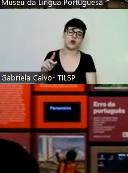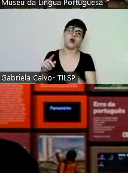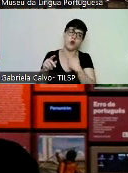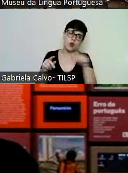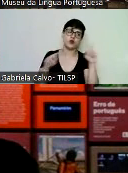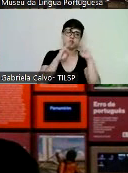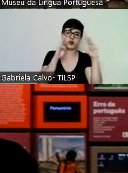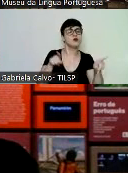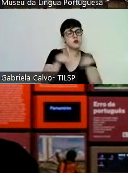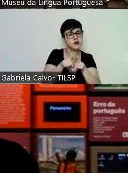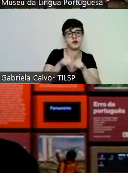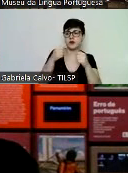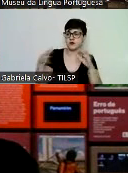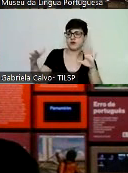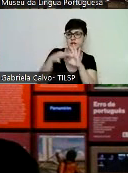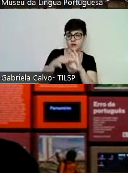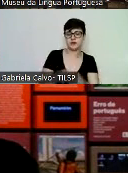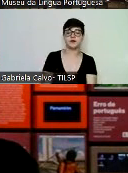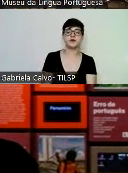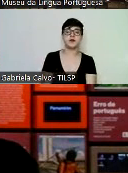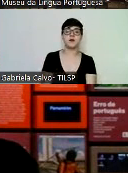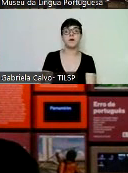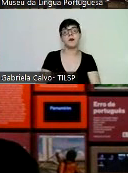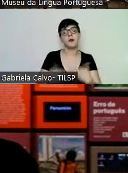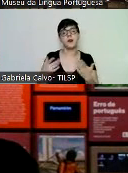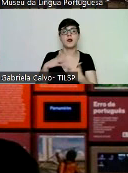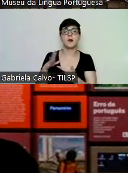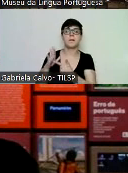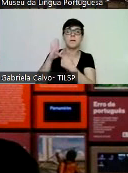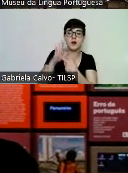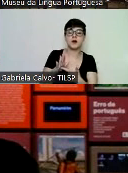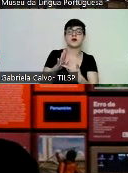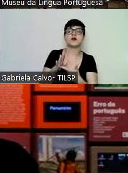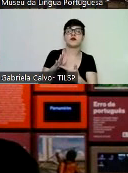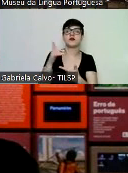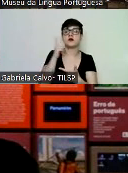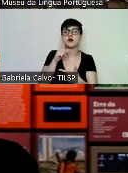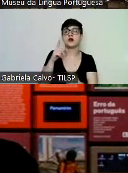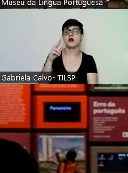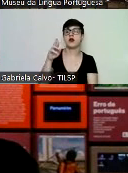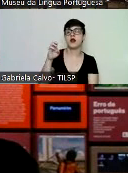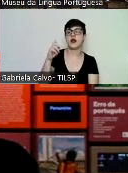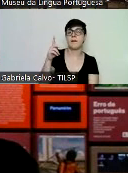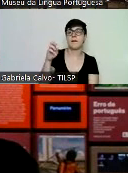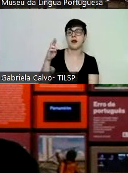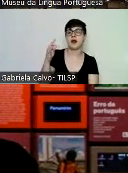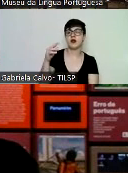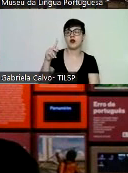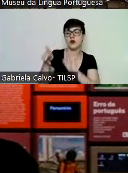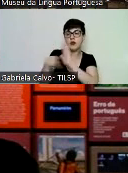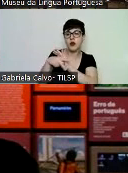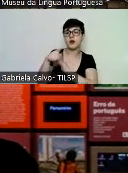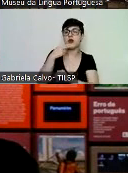um pouco da missão mas aqui trazendo repertório patrimonial de nanicidade identidades culturais no